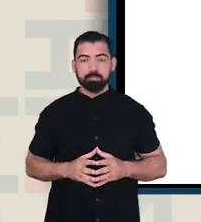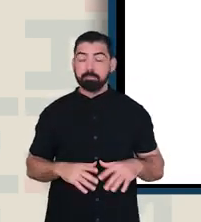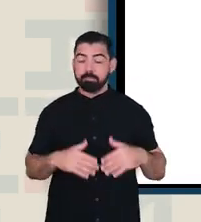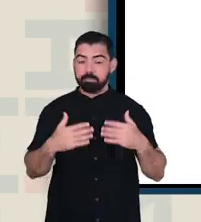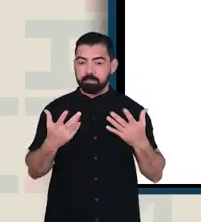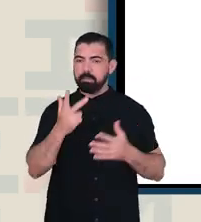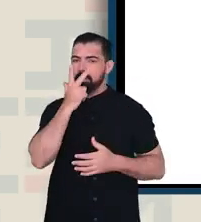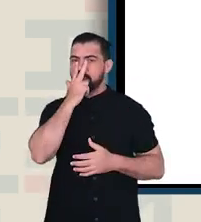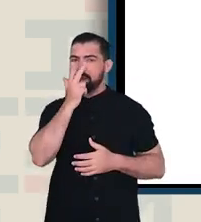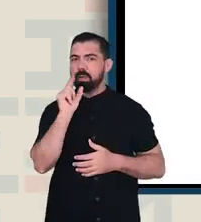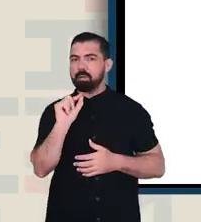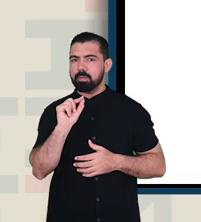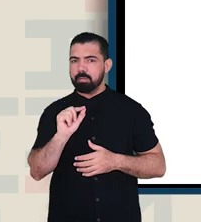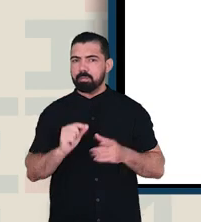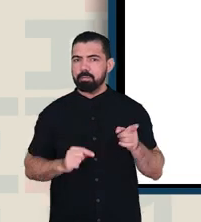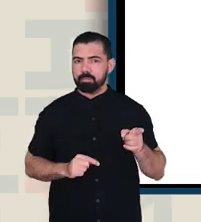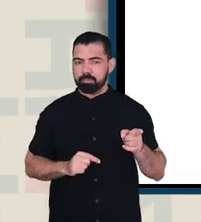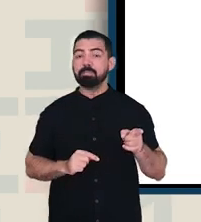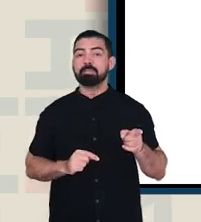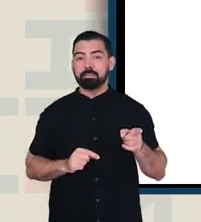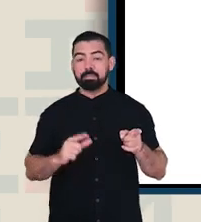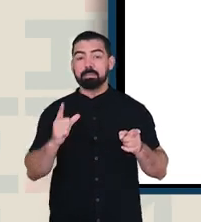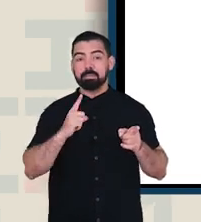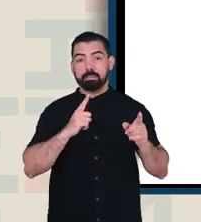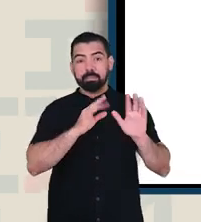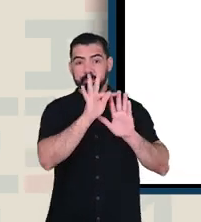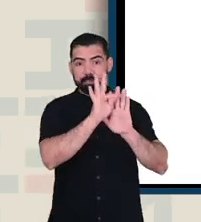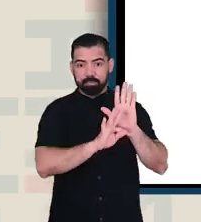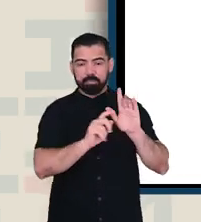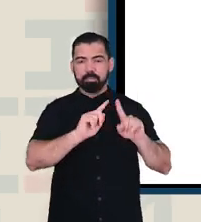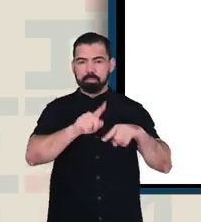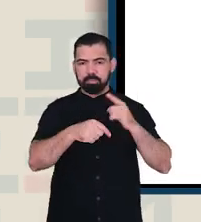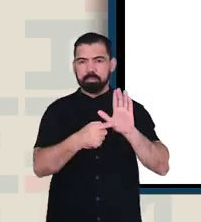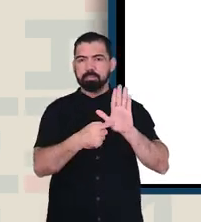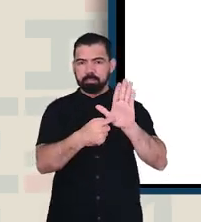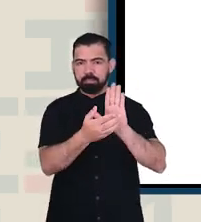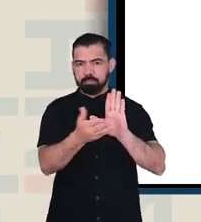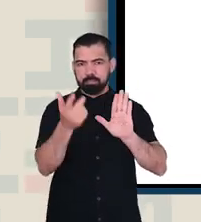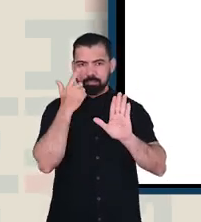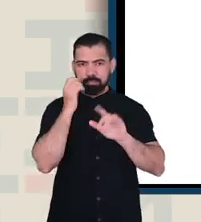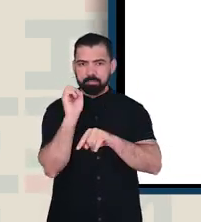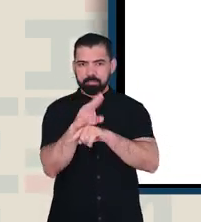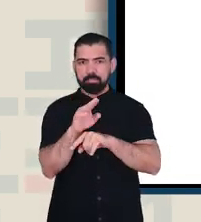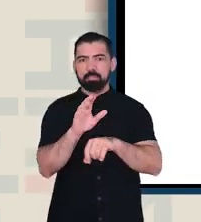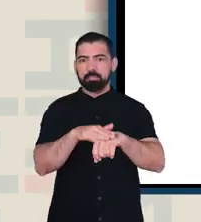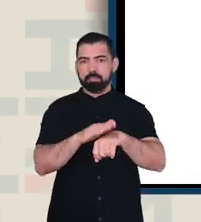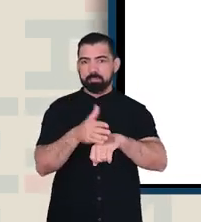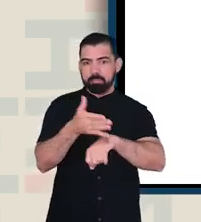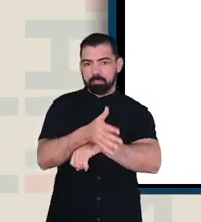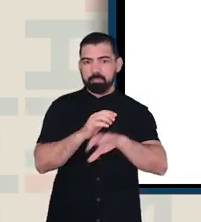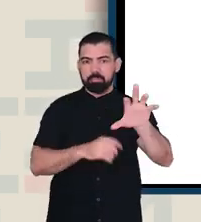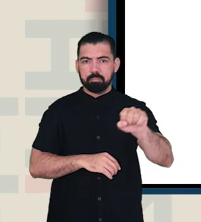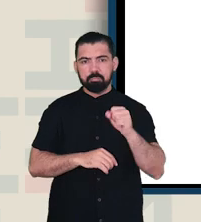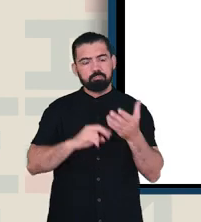Então, me parece que os textos, depois eu vou deixar, vocês terem